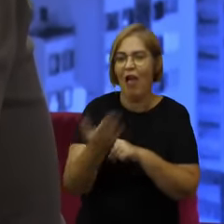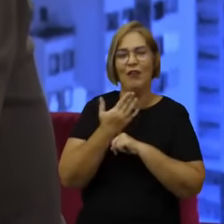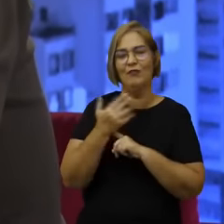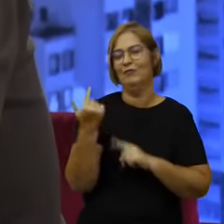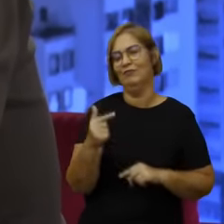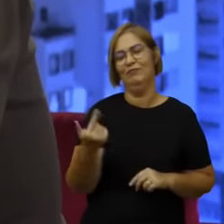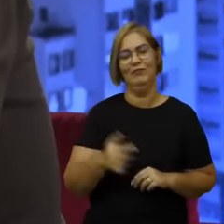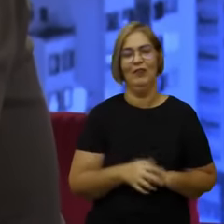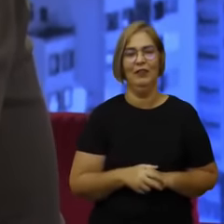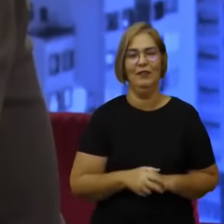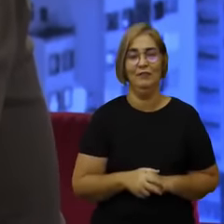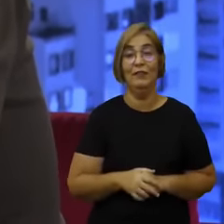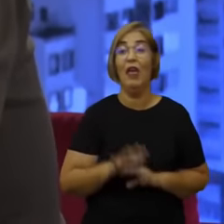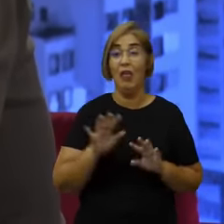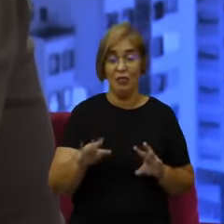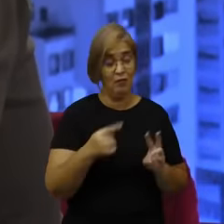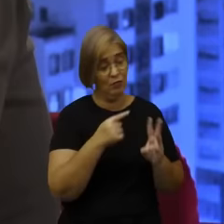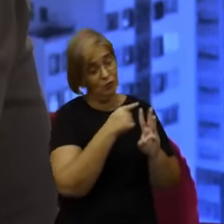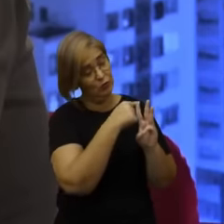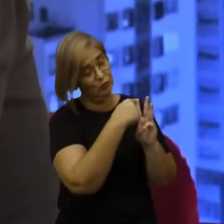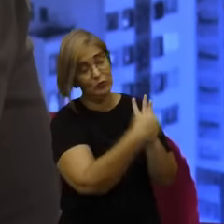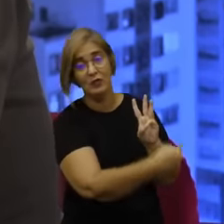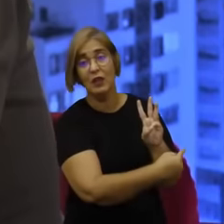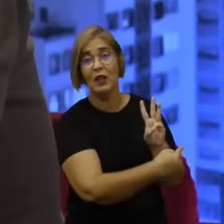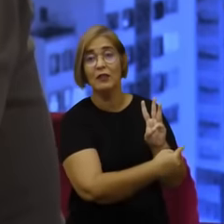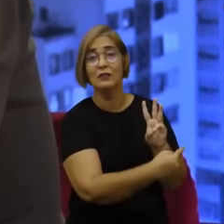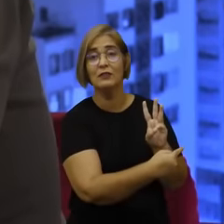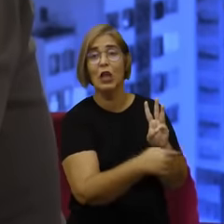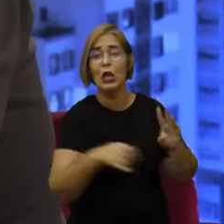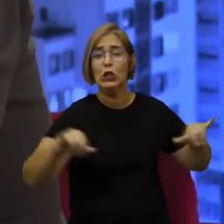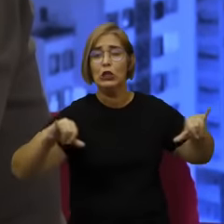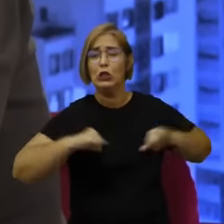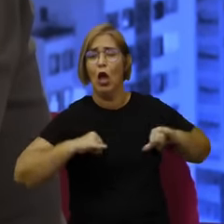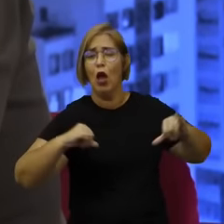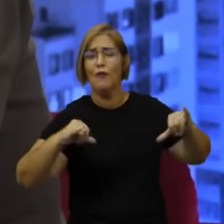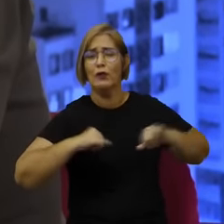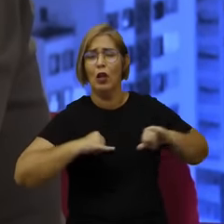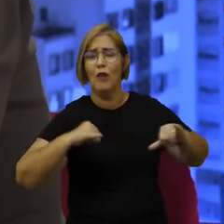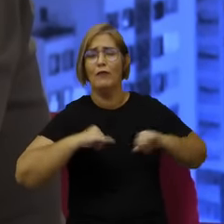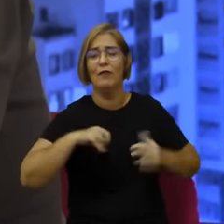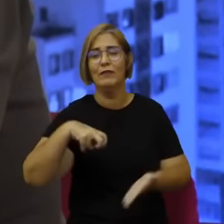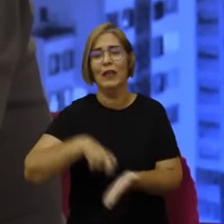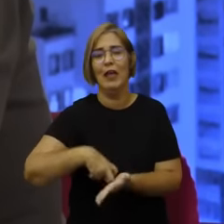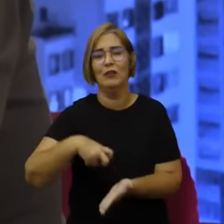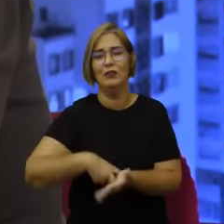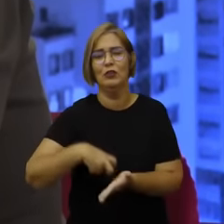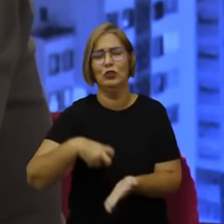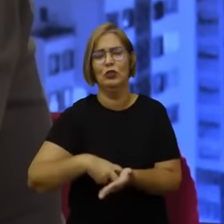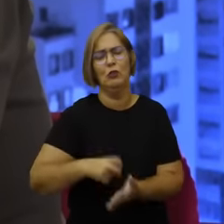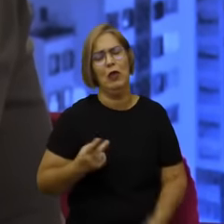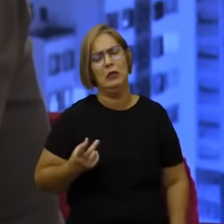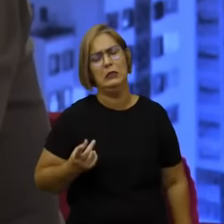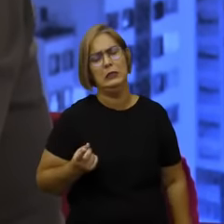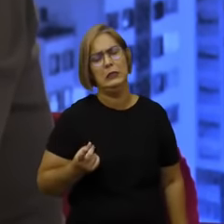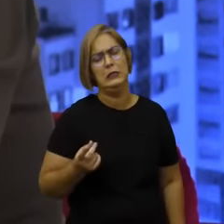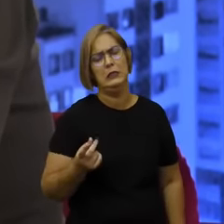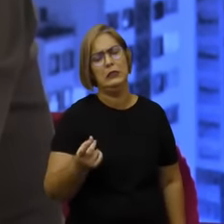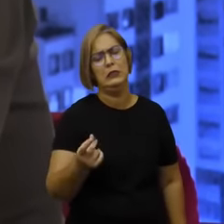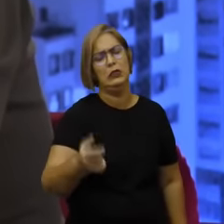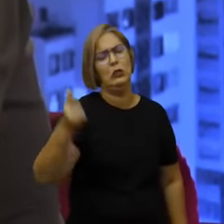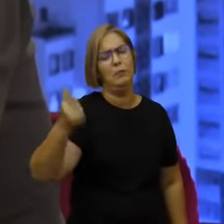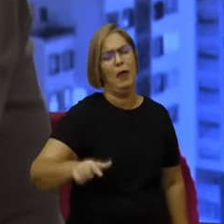são condenadas à repetição, ou seja, condenadas a um castigo que dura por toda a eternidade e um castigo sempre